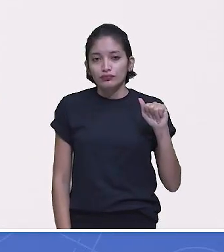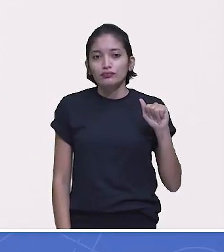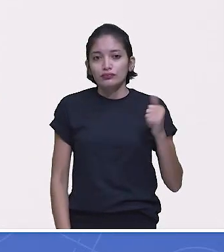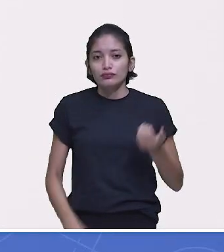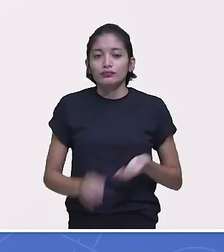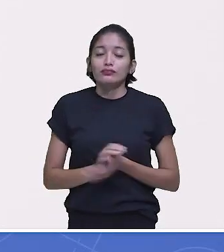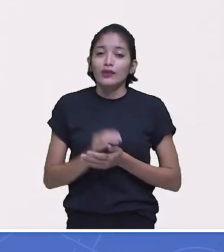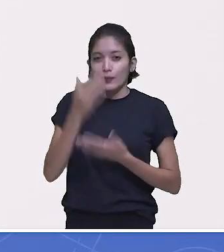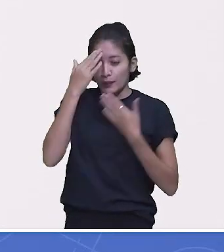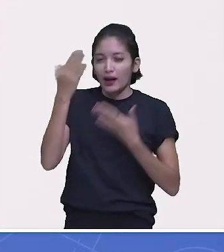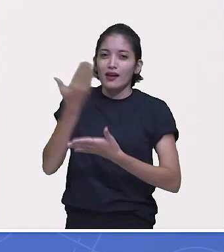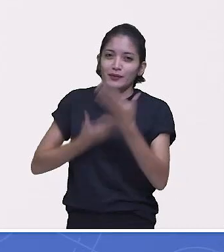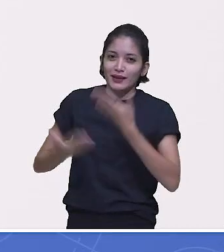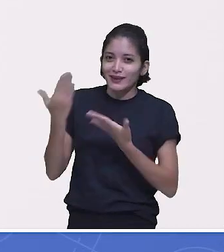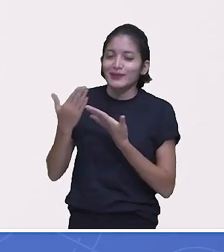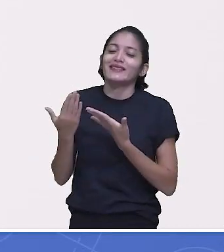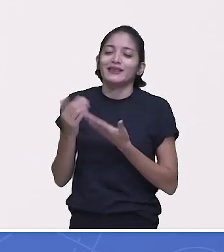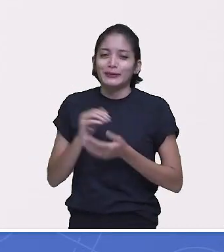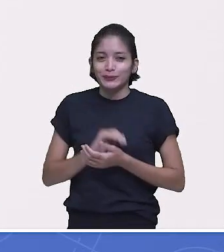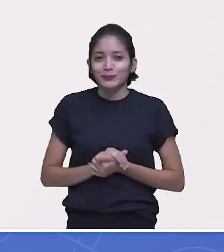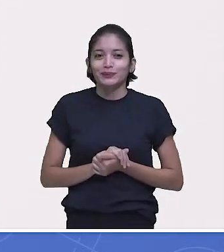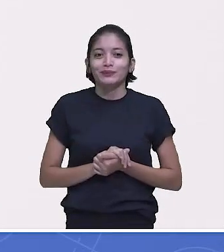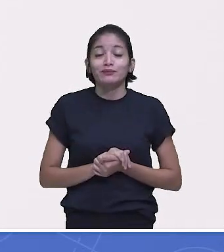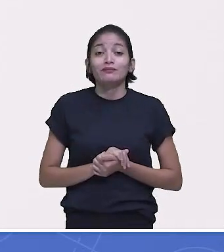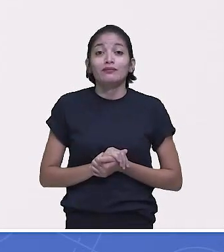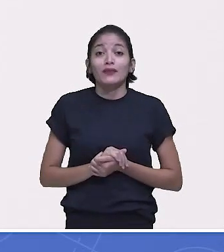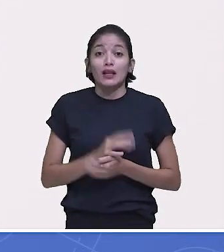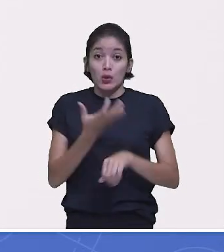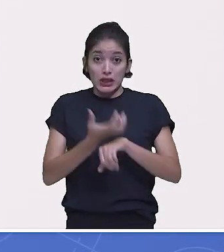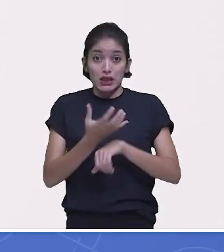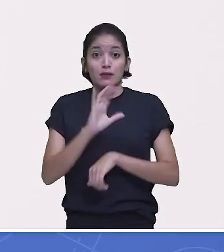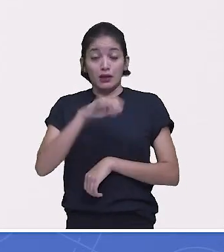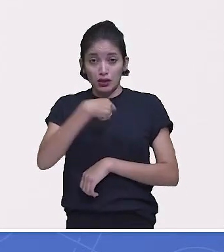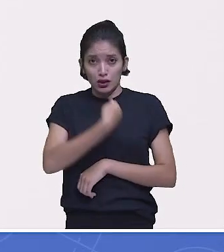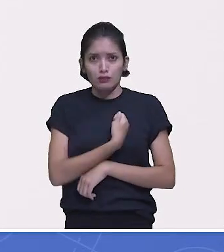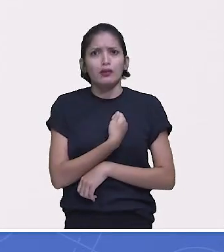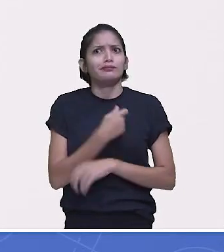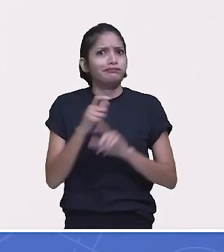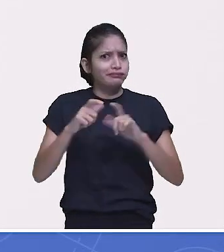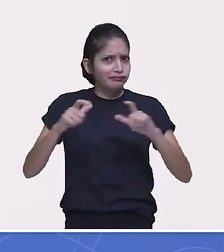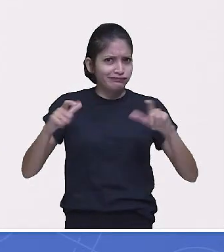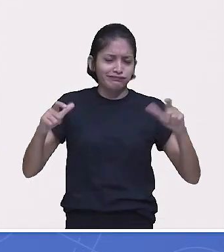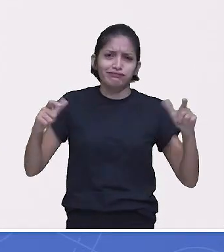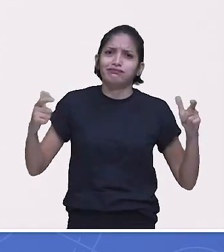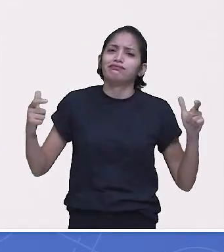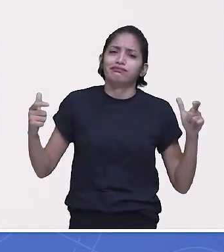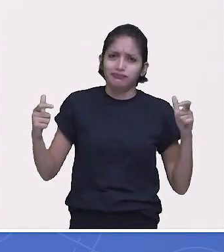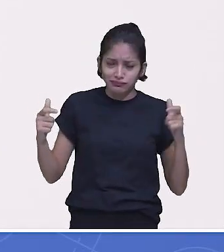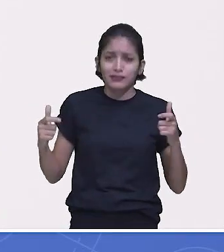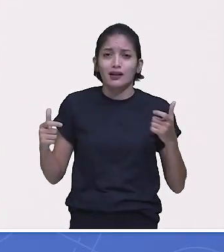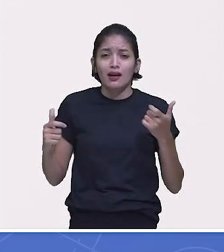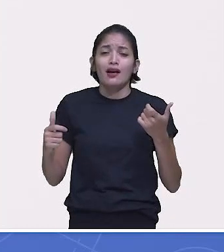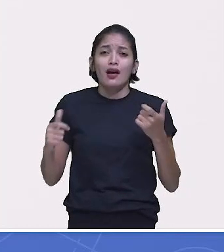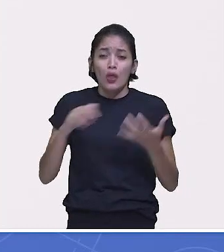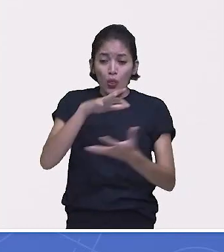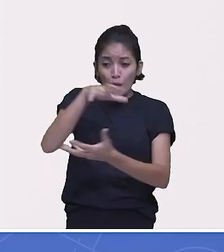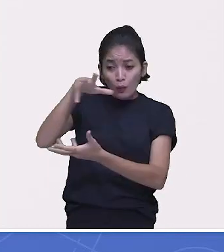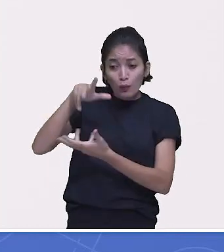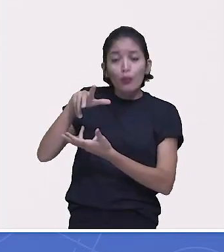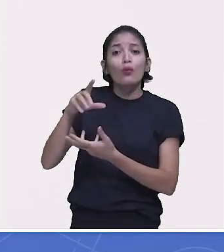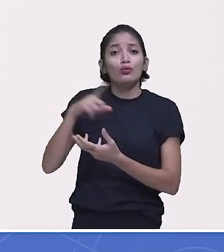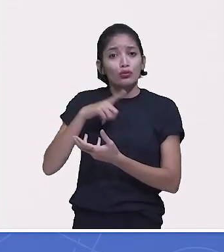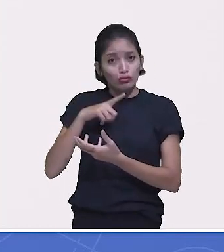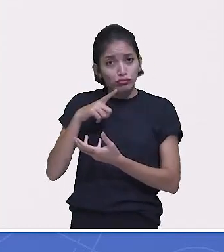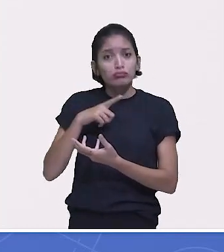sua participação, valeu. A língua espanhola é uma língua enorme, está no mundo inteiro, a expansão dela,